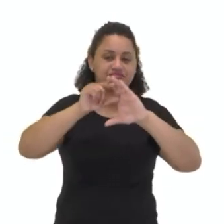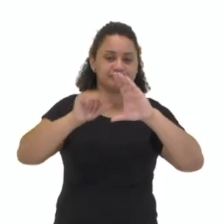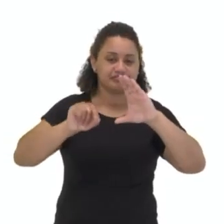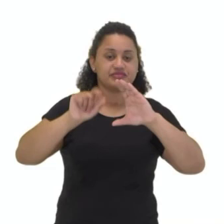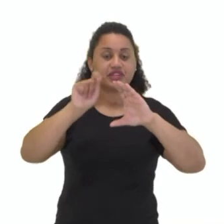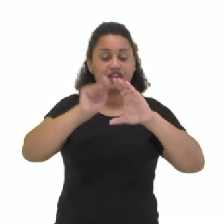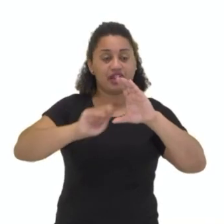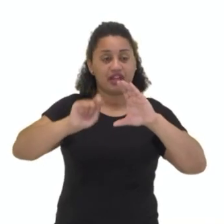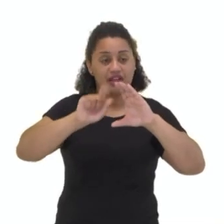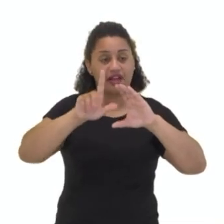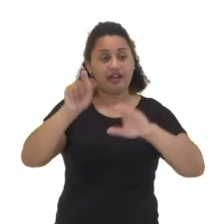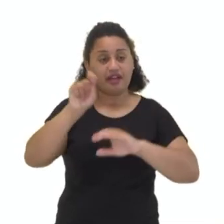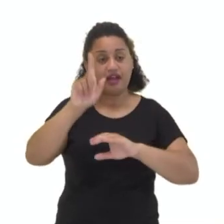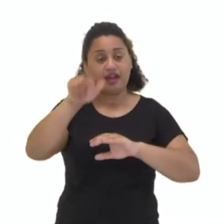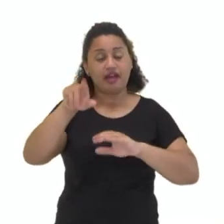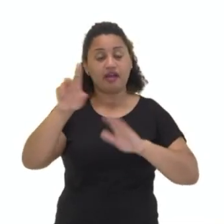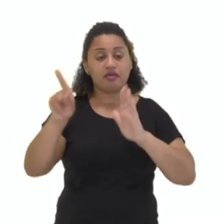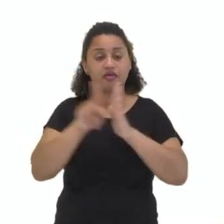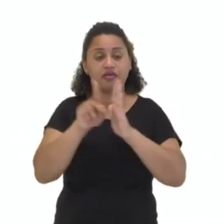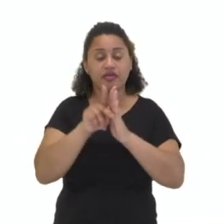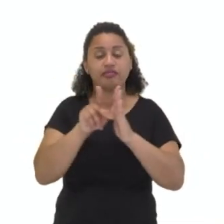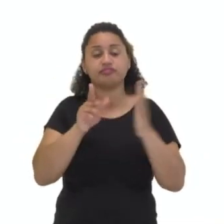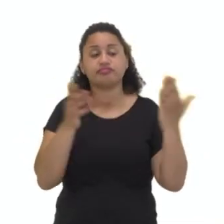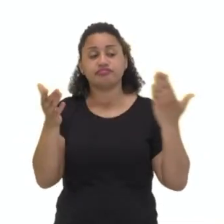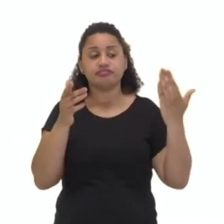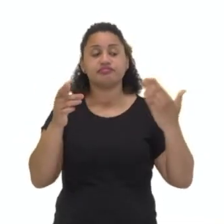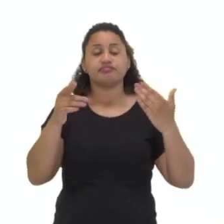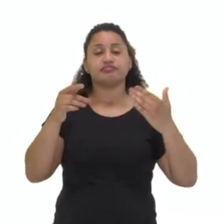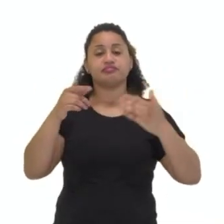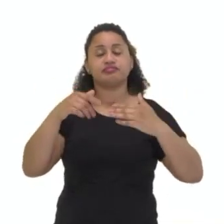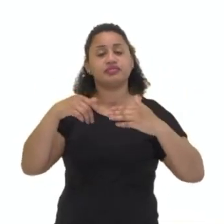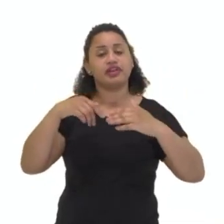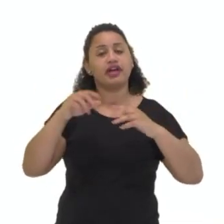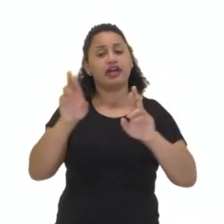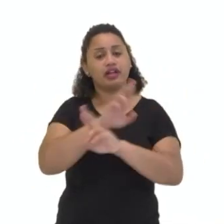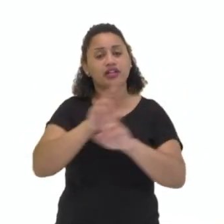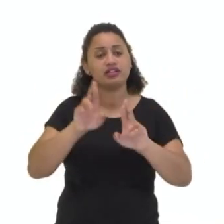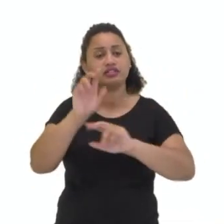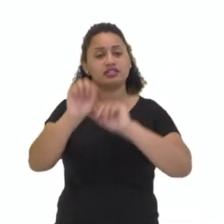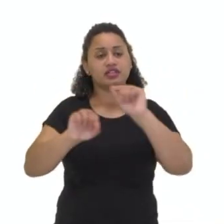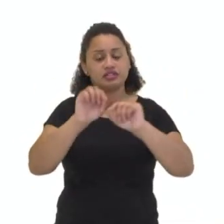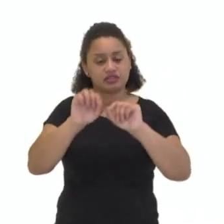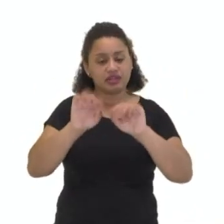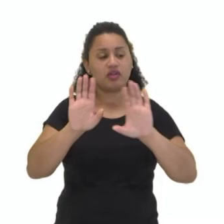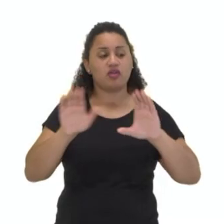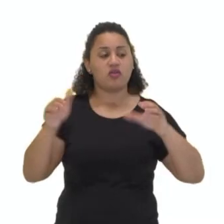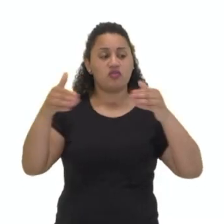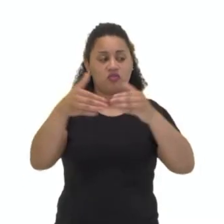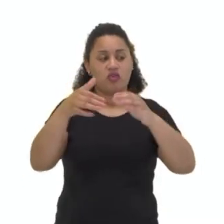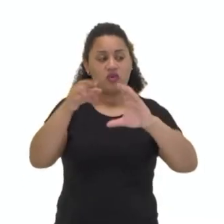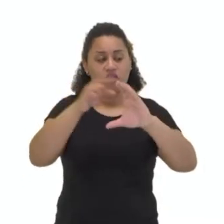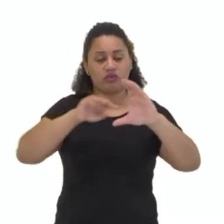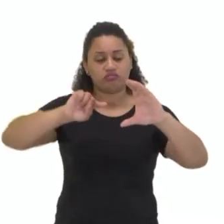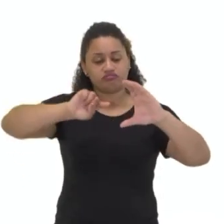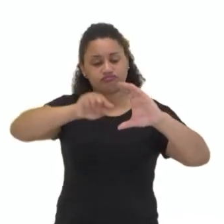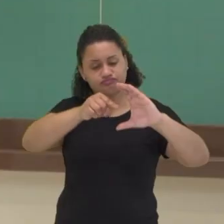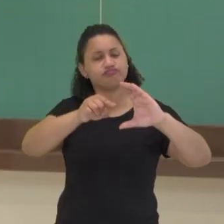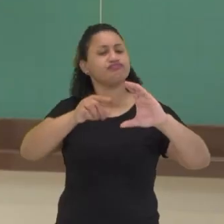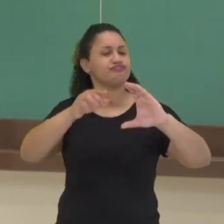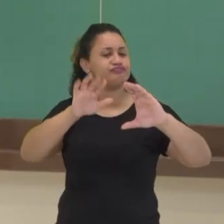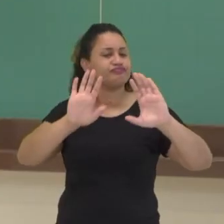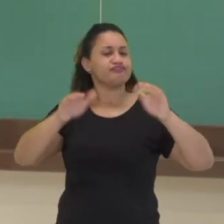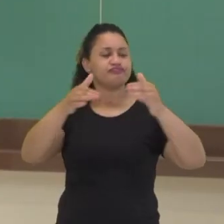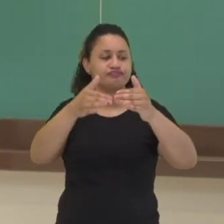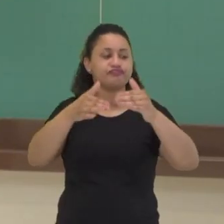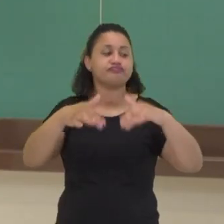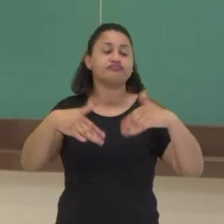área A é diretamente proporcional ao ângulo central. Lembra que a gente pode, então,